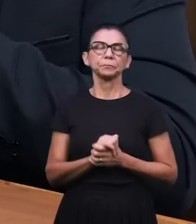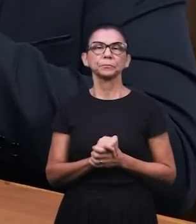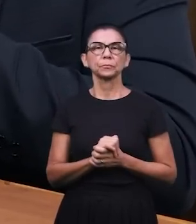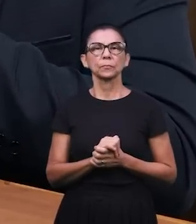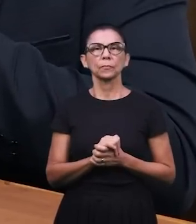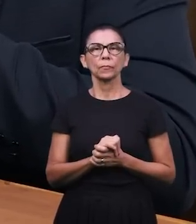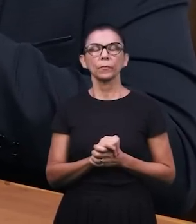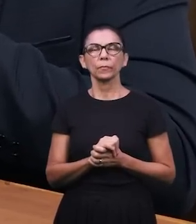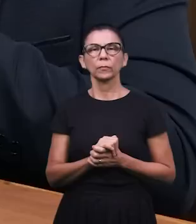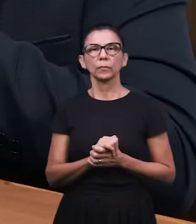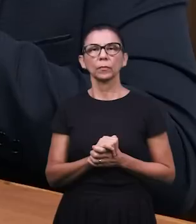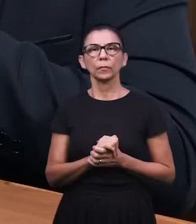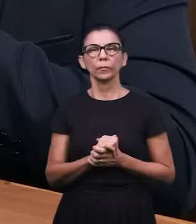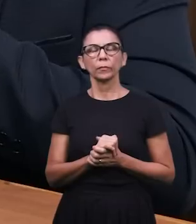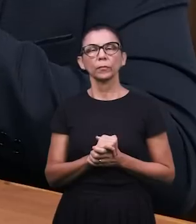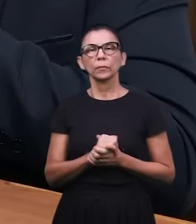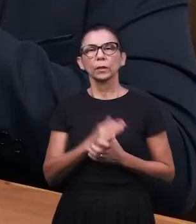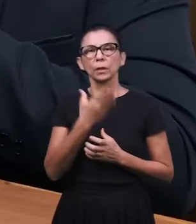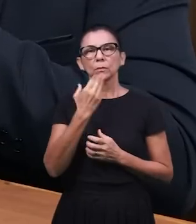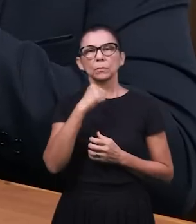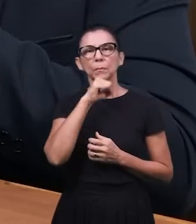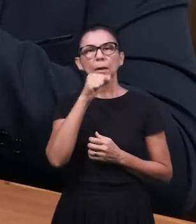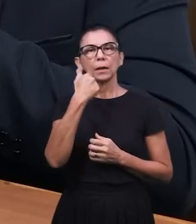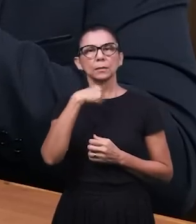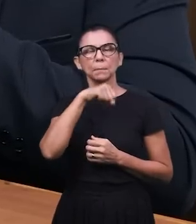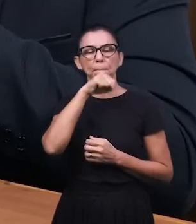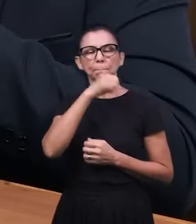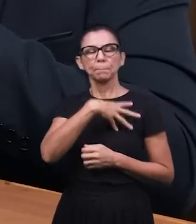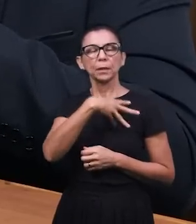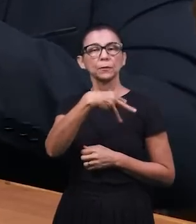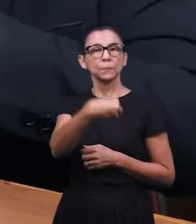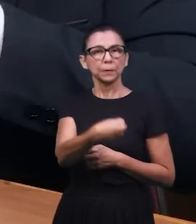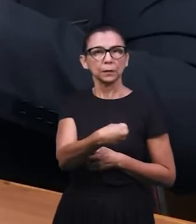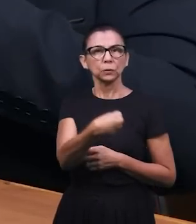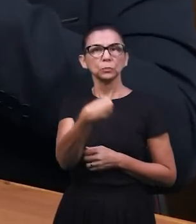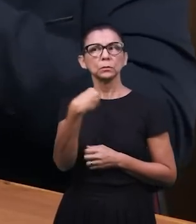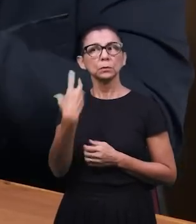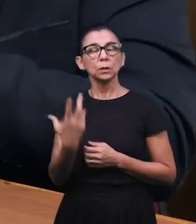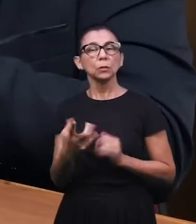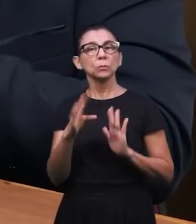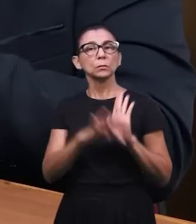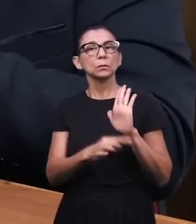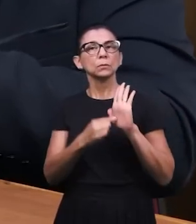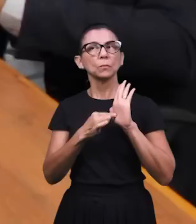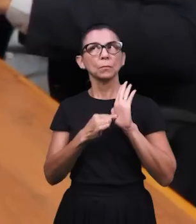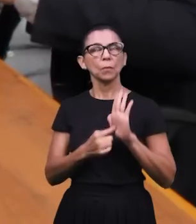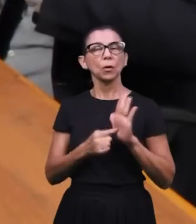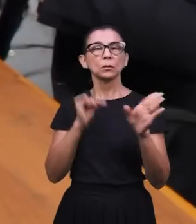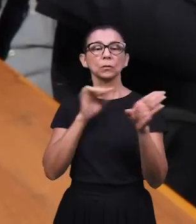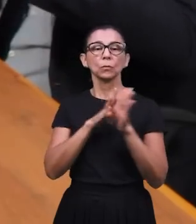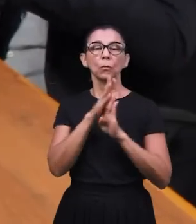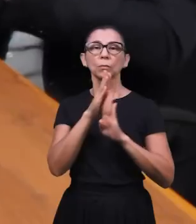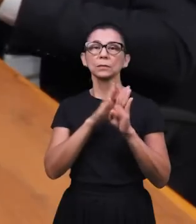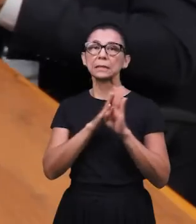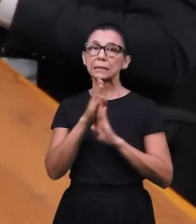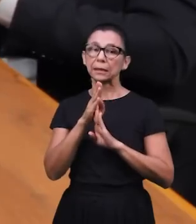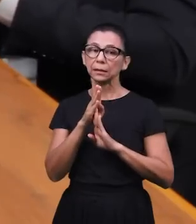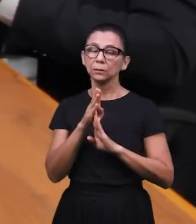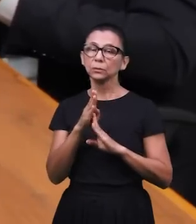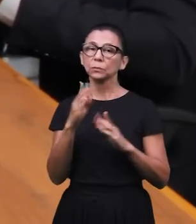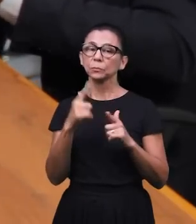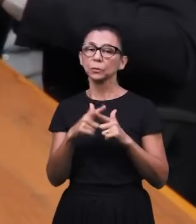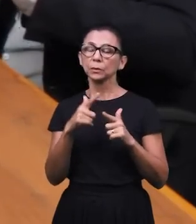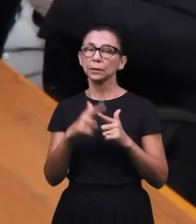filhos, nós entramos aqui agora num texto, nós falamos de um texto onde havia uma orientação dos pais aos filhos, eles passavam aos filhos